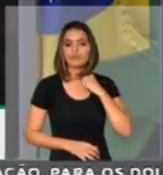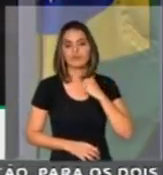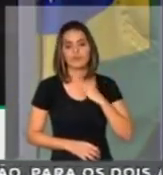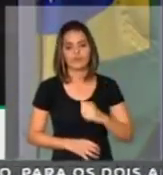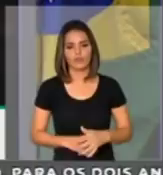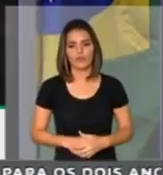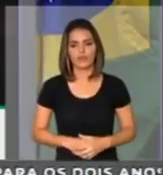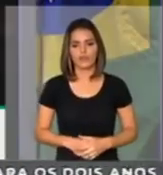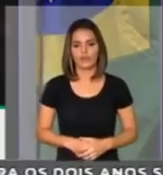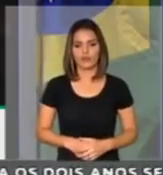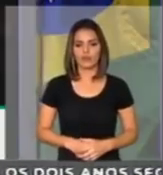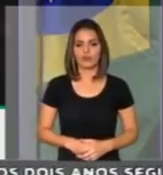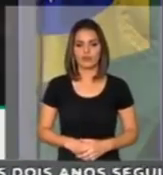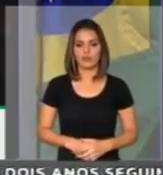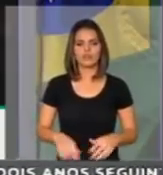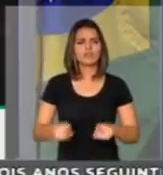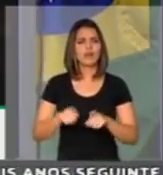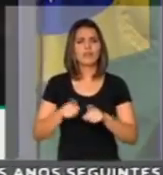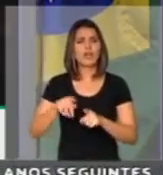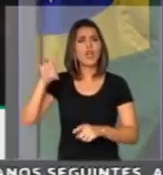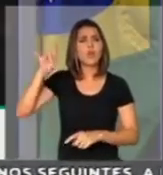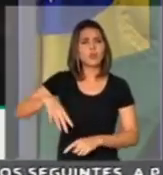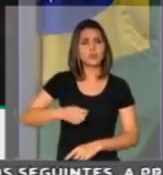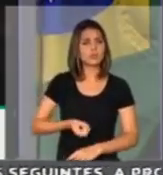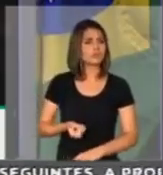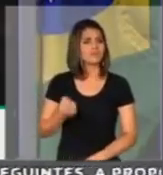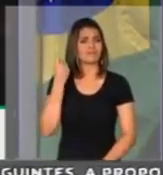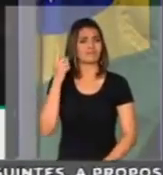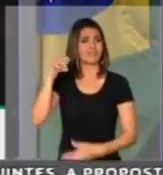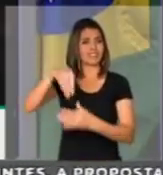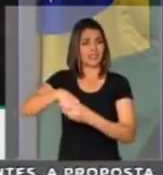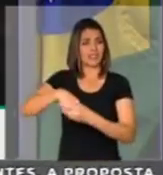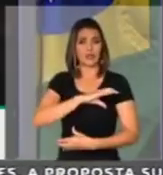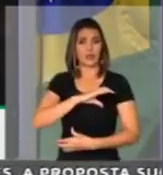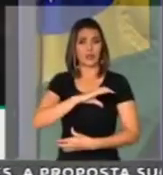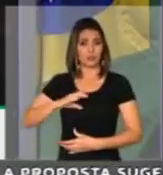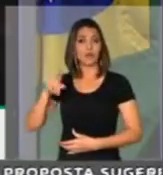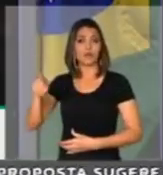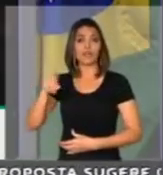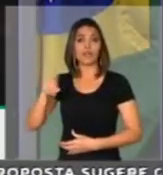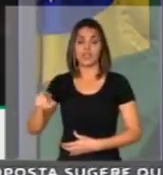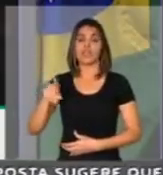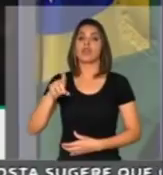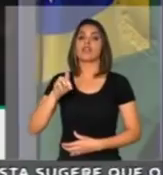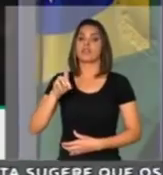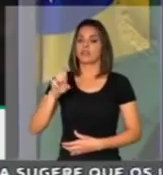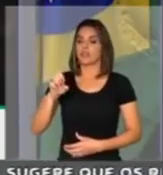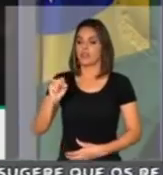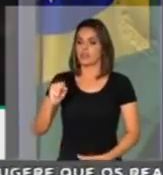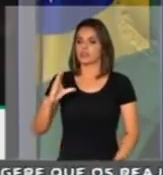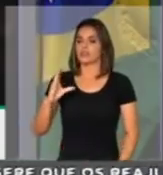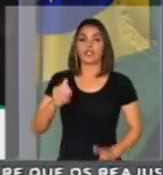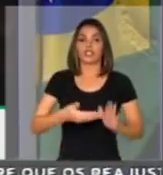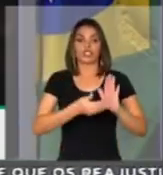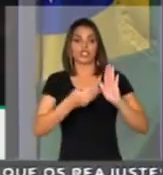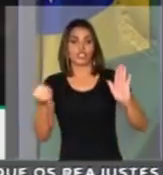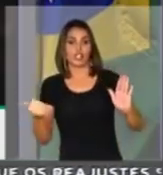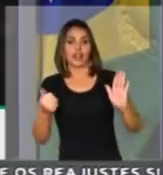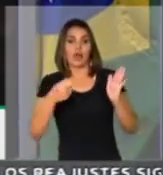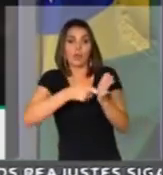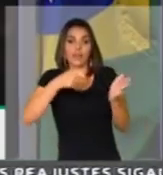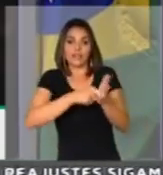presidente, desmentir um último absurdo que foi dito na comissão, de que com a desconstitucionalização da proposta